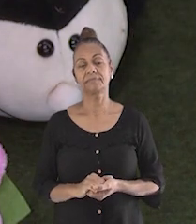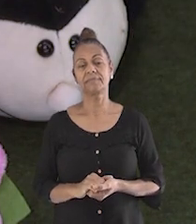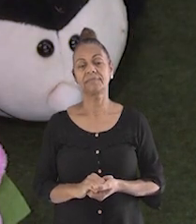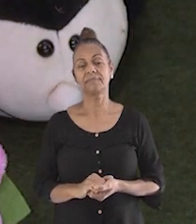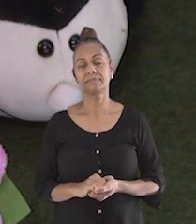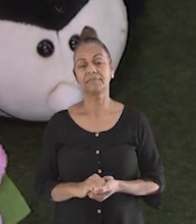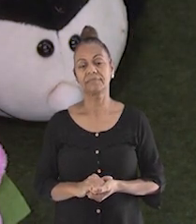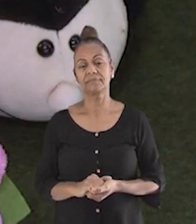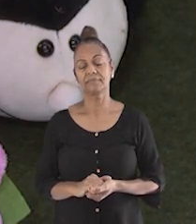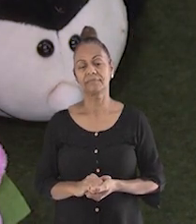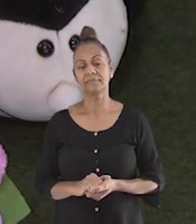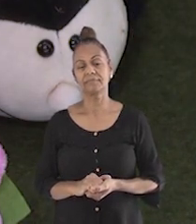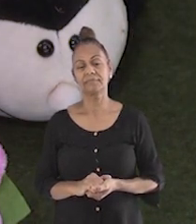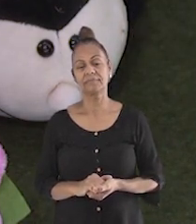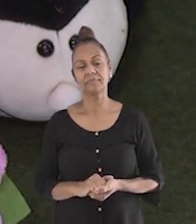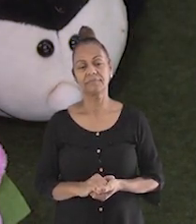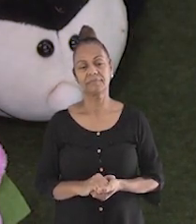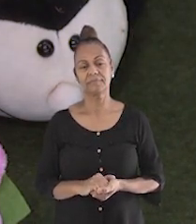passar a cola.